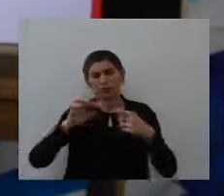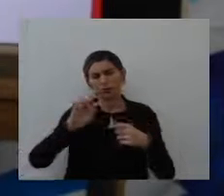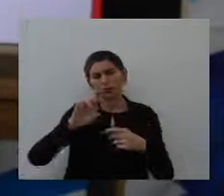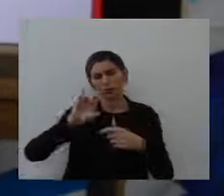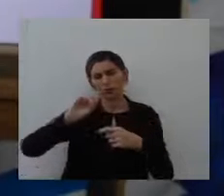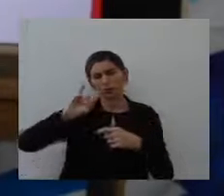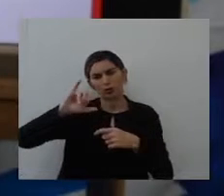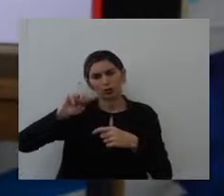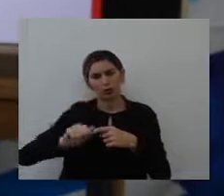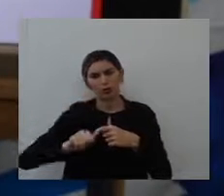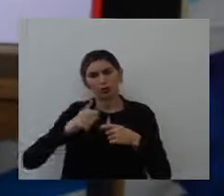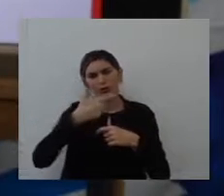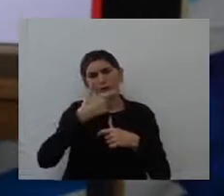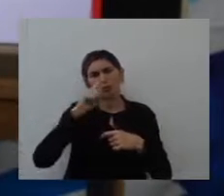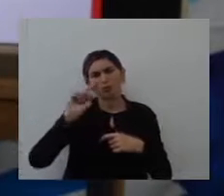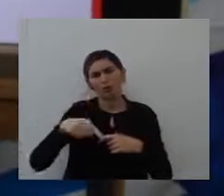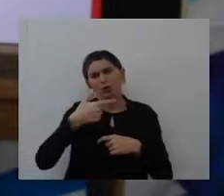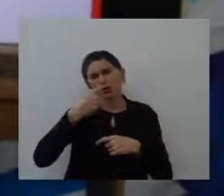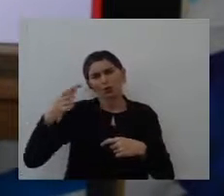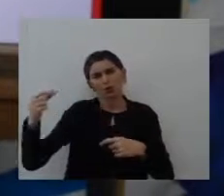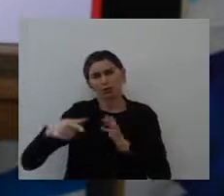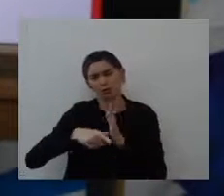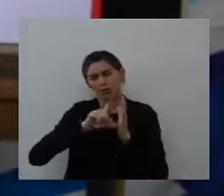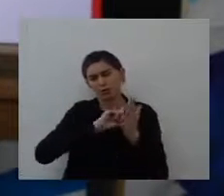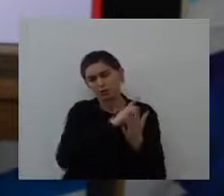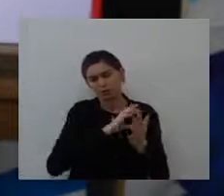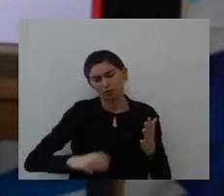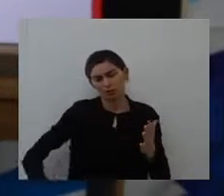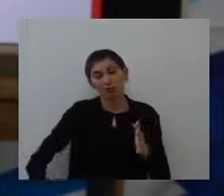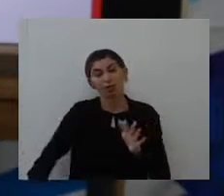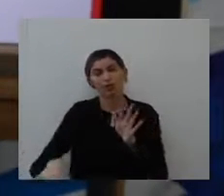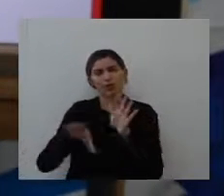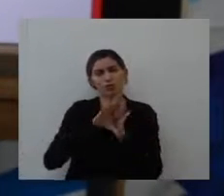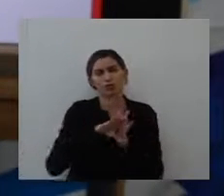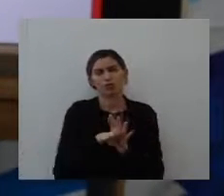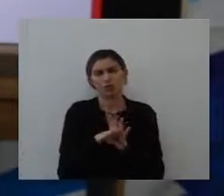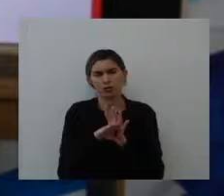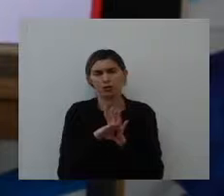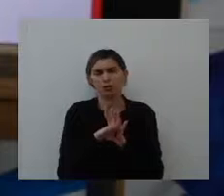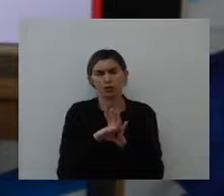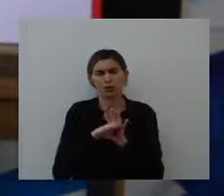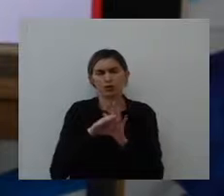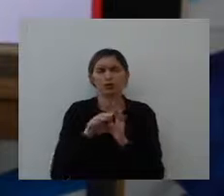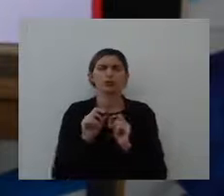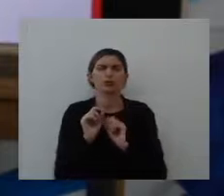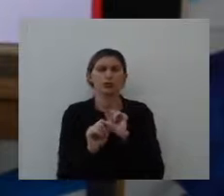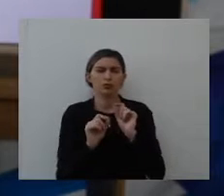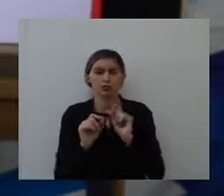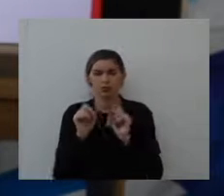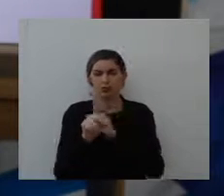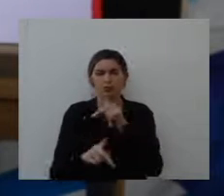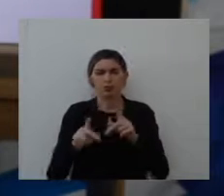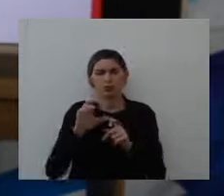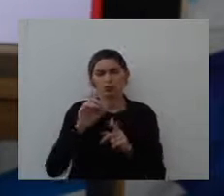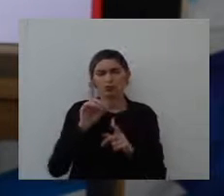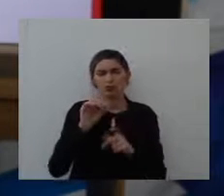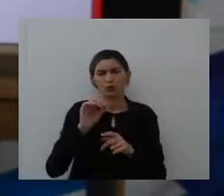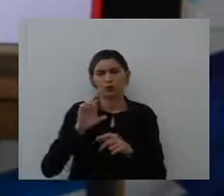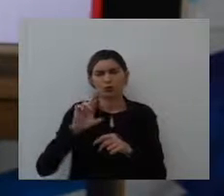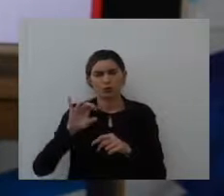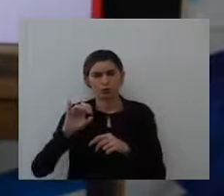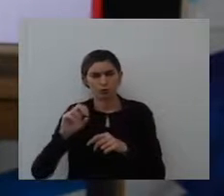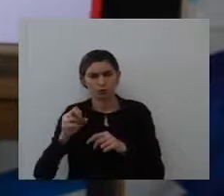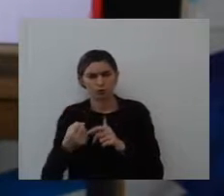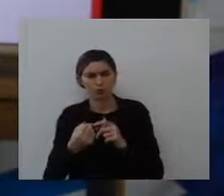ano de 1200 a.C., nós temos a chegada dos dórios. Ninguém sabe ao certo de